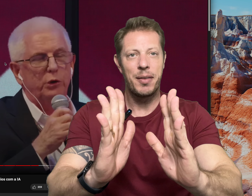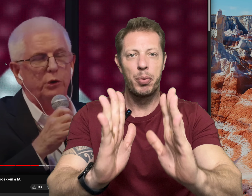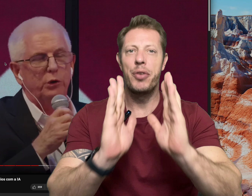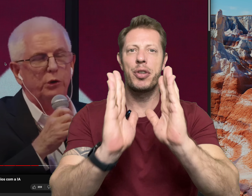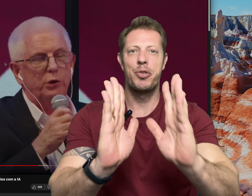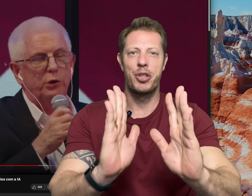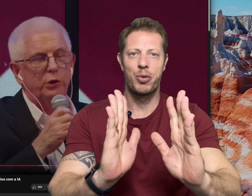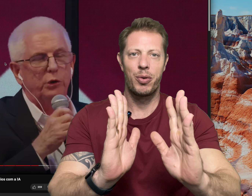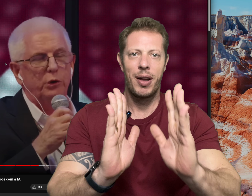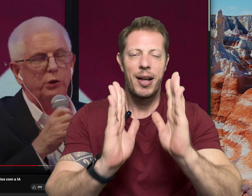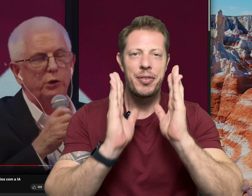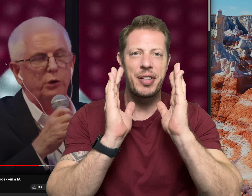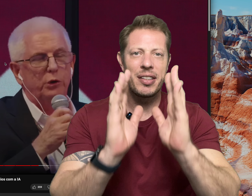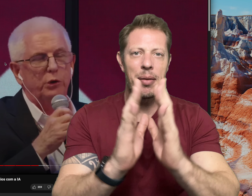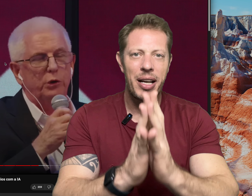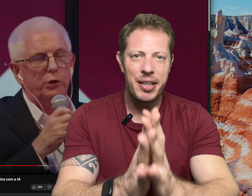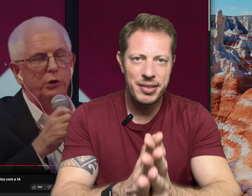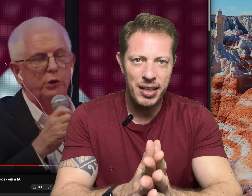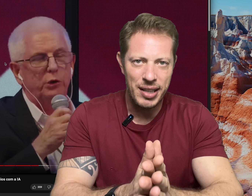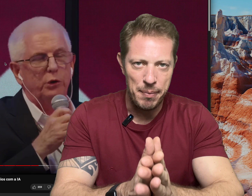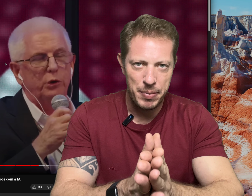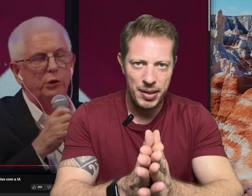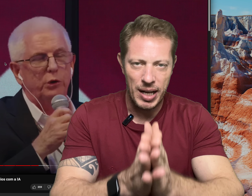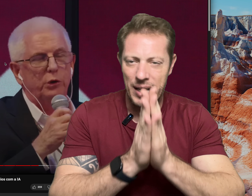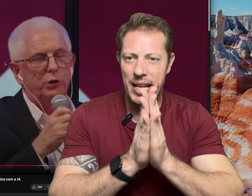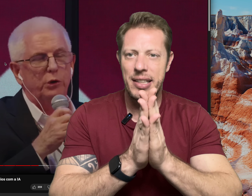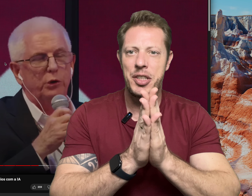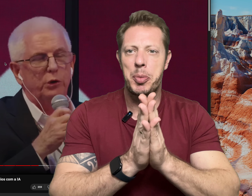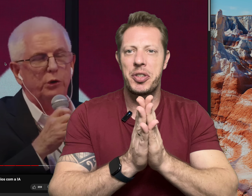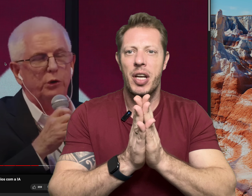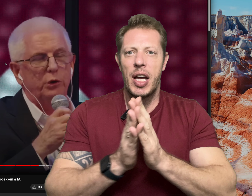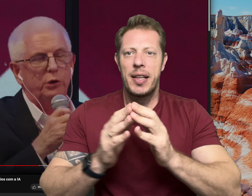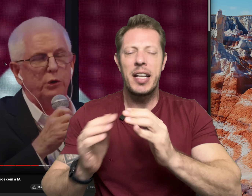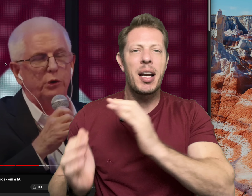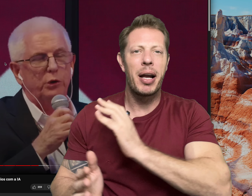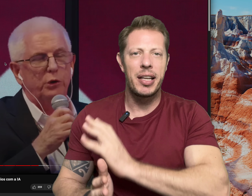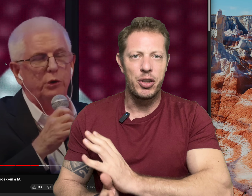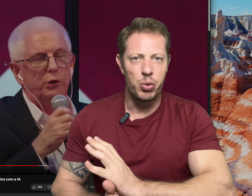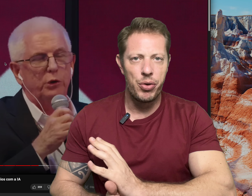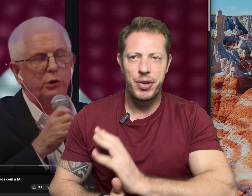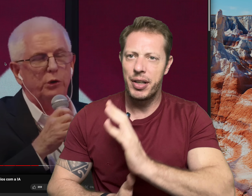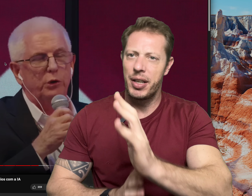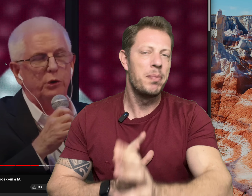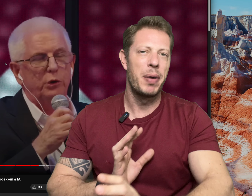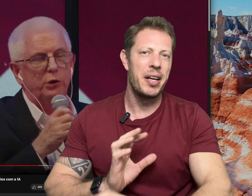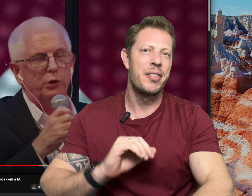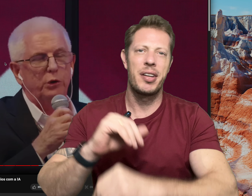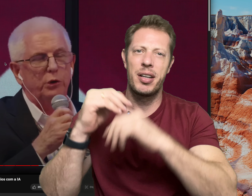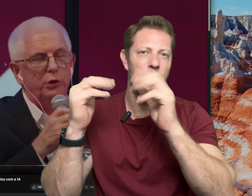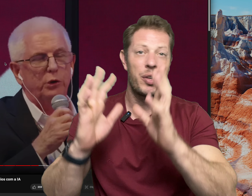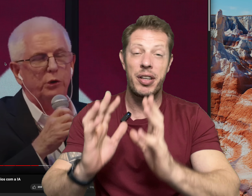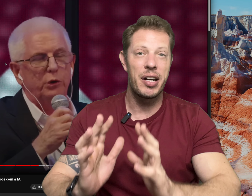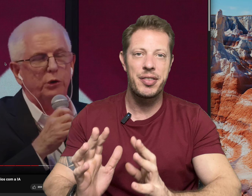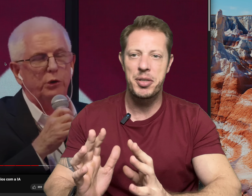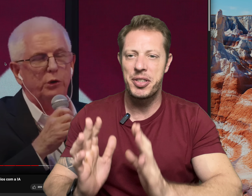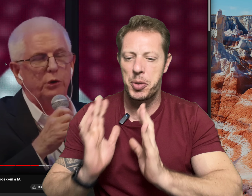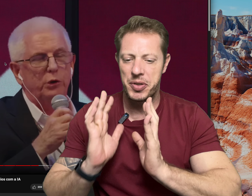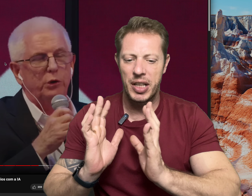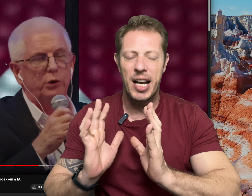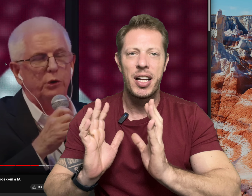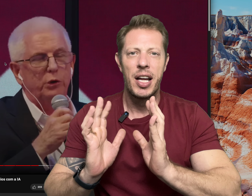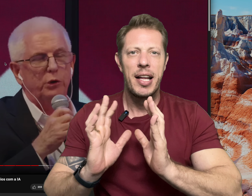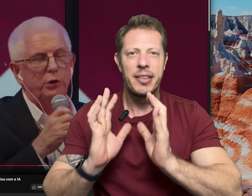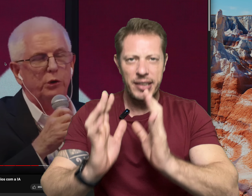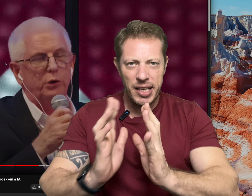Aí, por isso que eu digo, vocês têm que trabalhar em startup. A galera tem, tipo assim, tem que trabalhar na indústria, empresa, o que quer que seja, mas